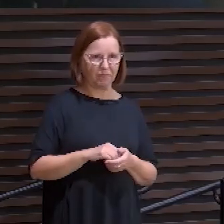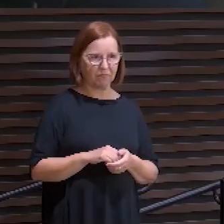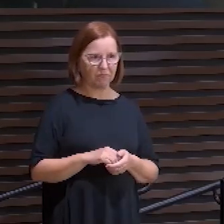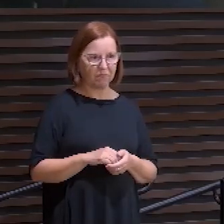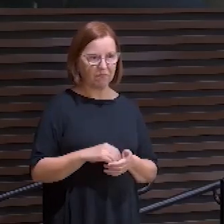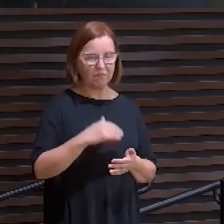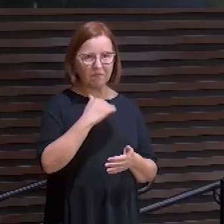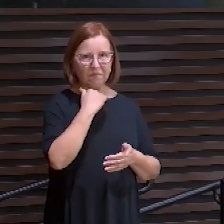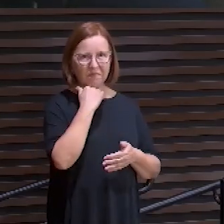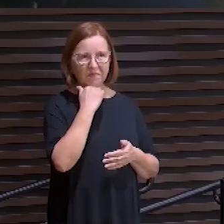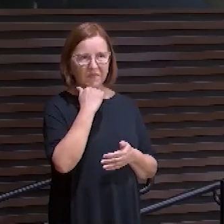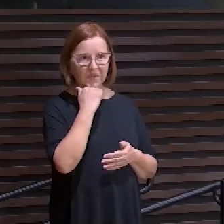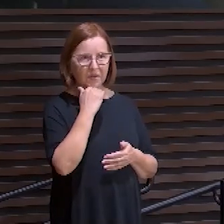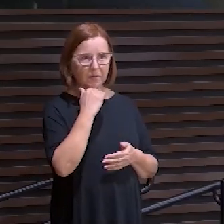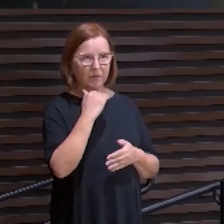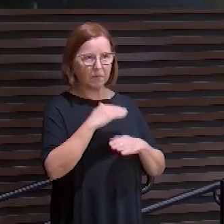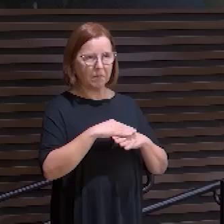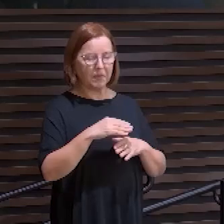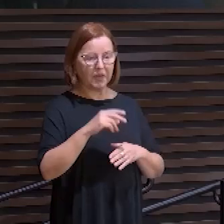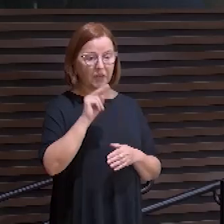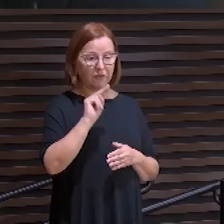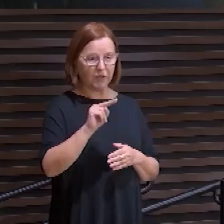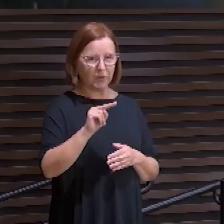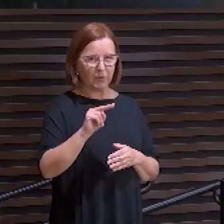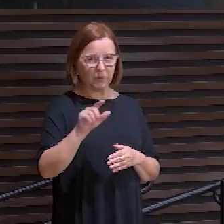Ninguém mais viu aquele jovem